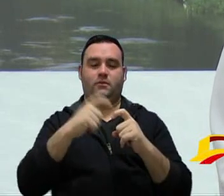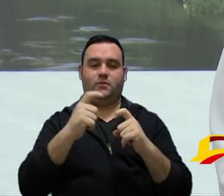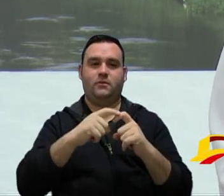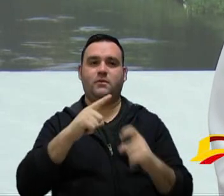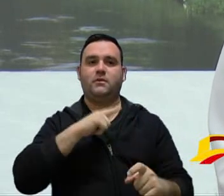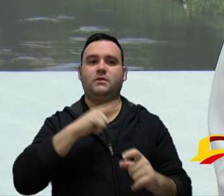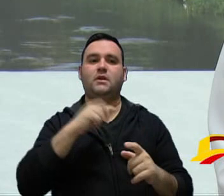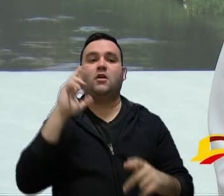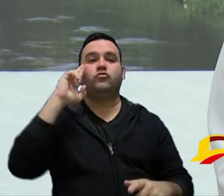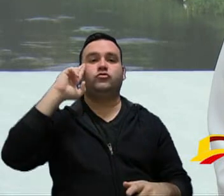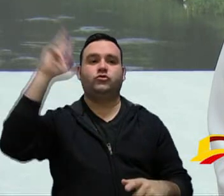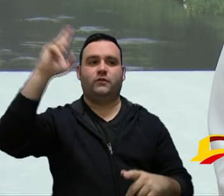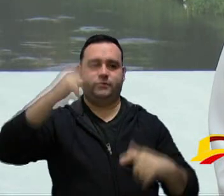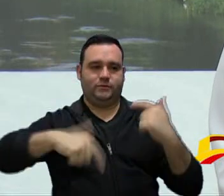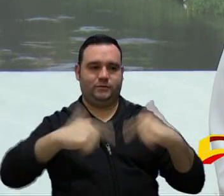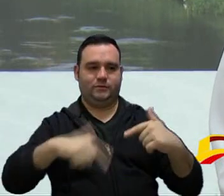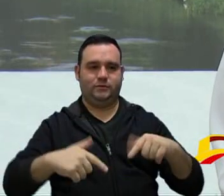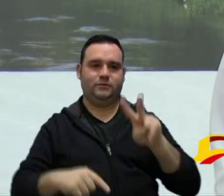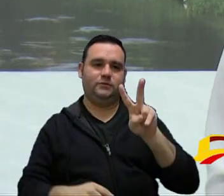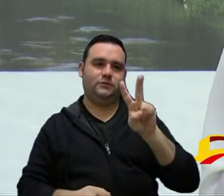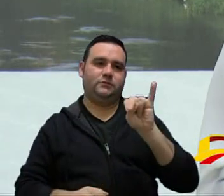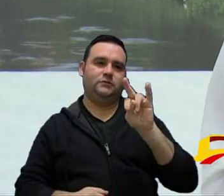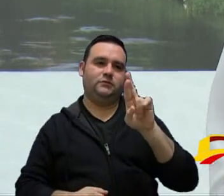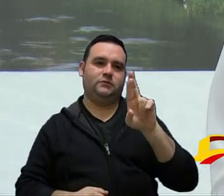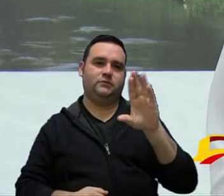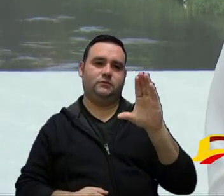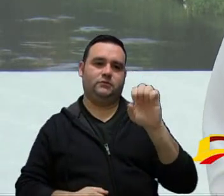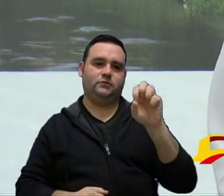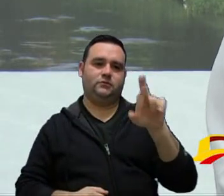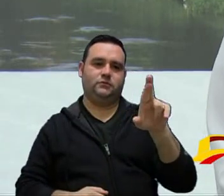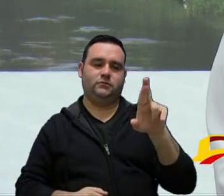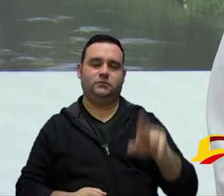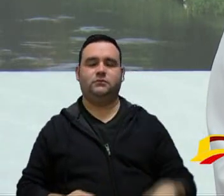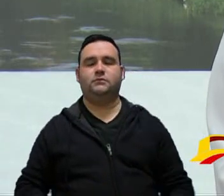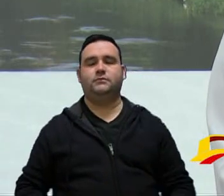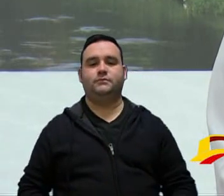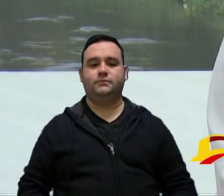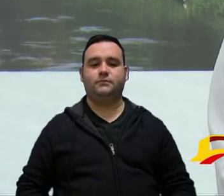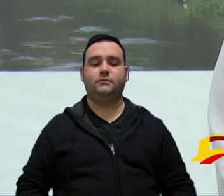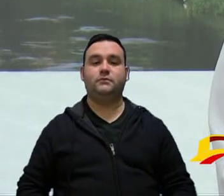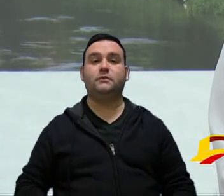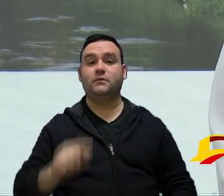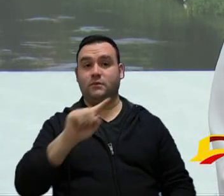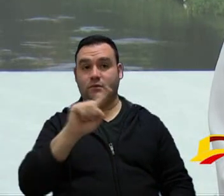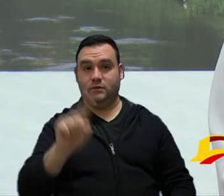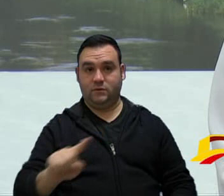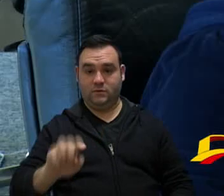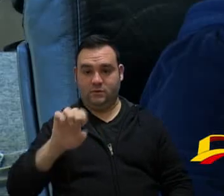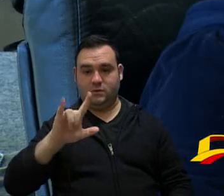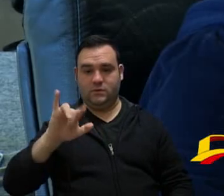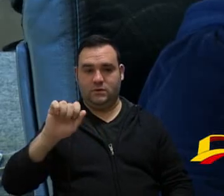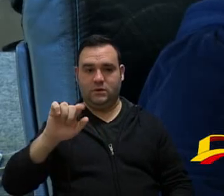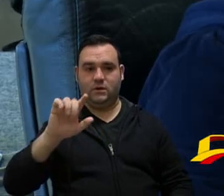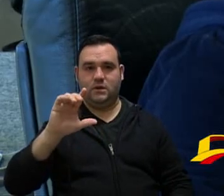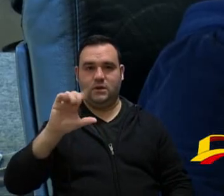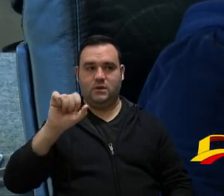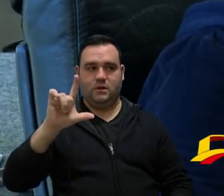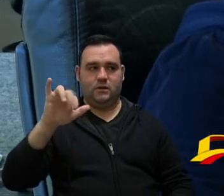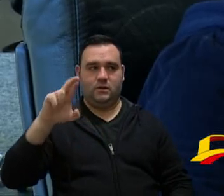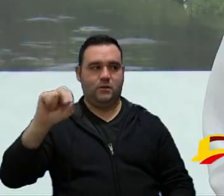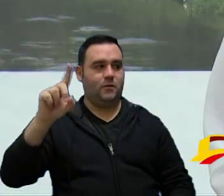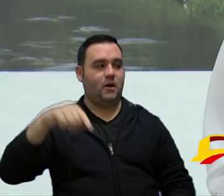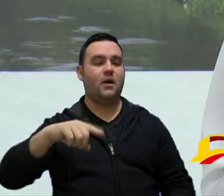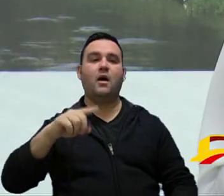brasileiro o seu chefe de gabinete victor césar velha salerno muzilli